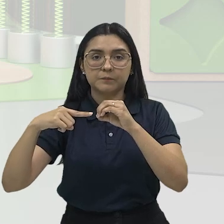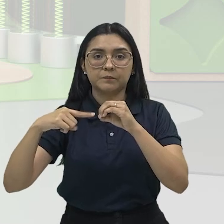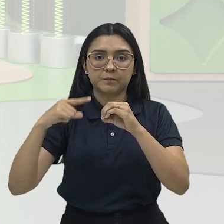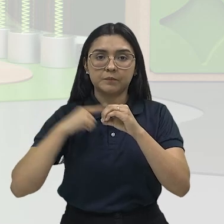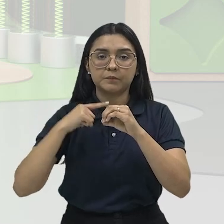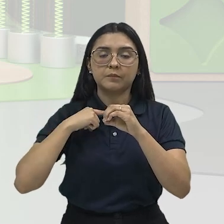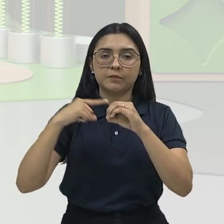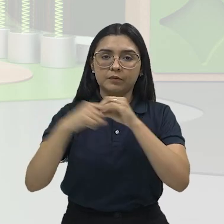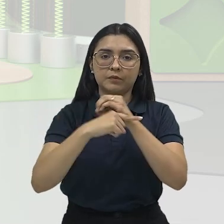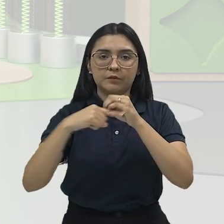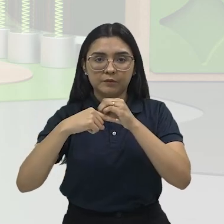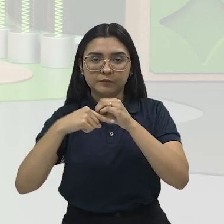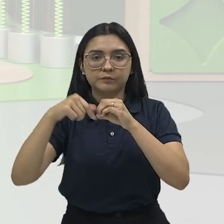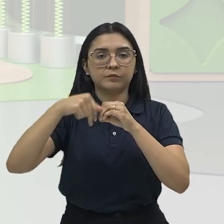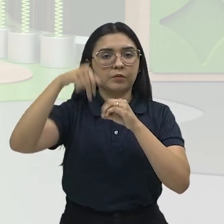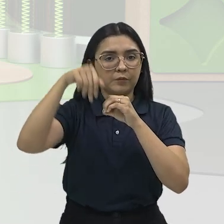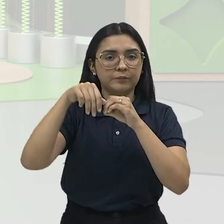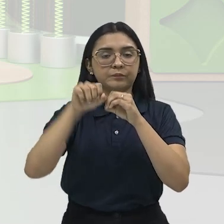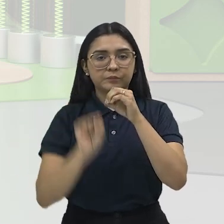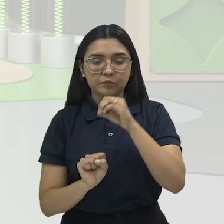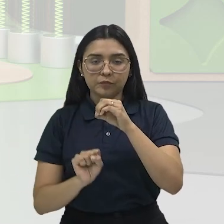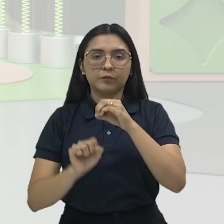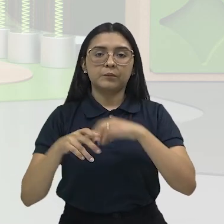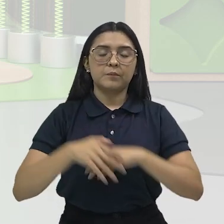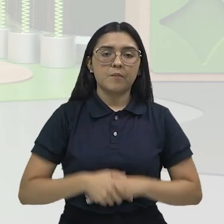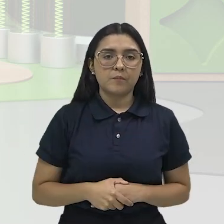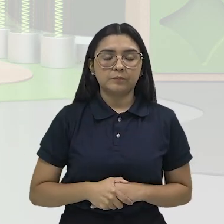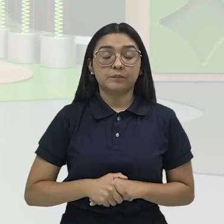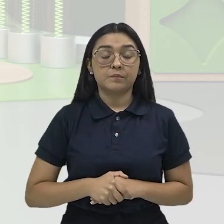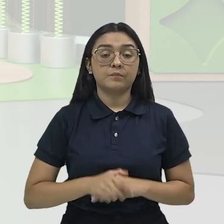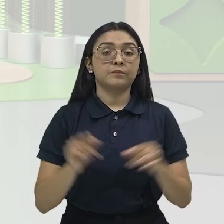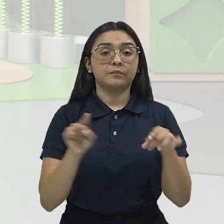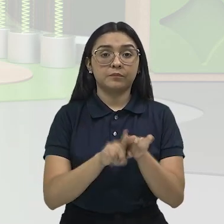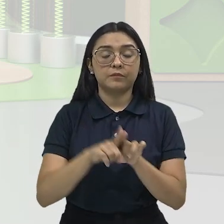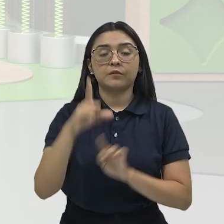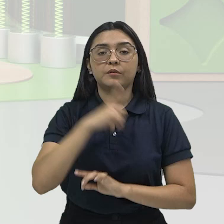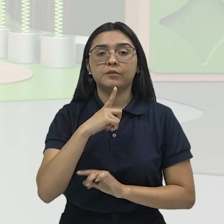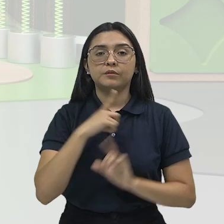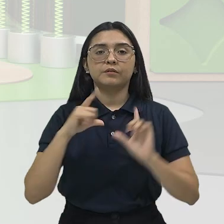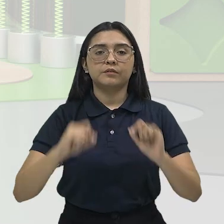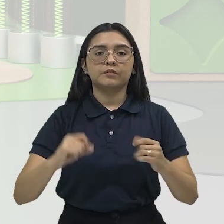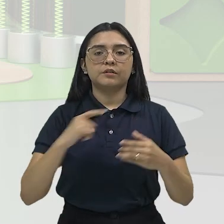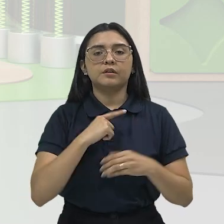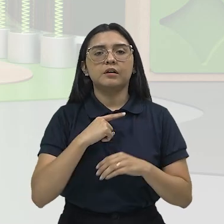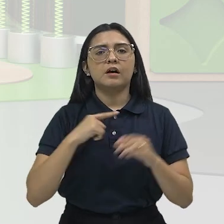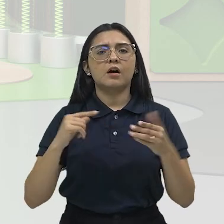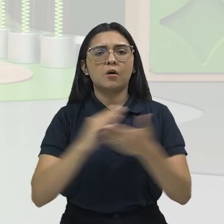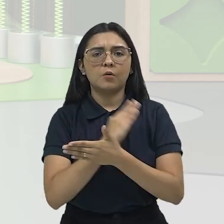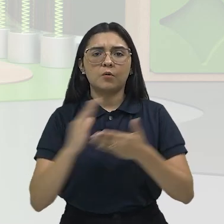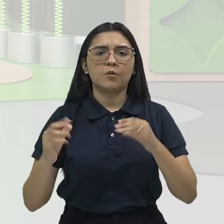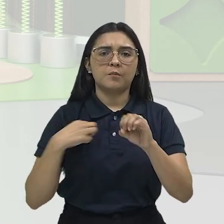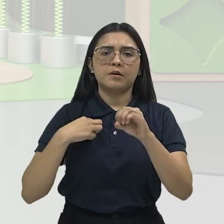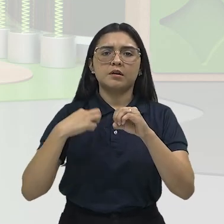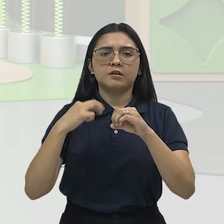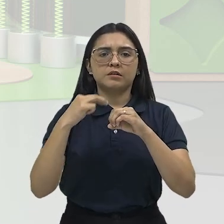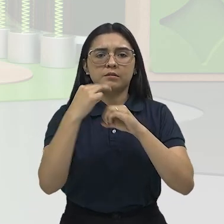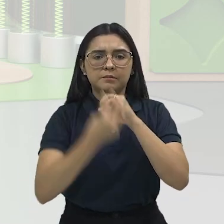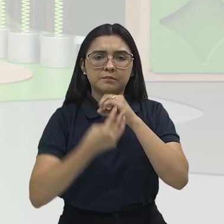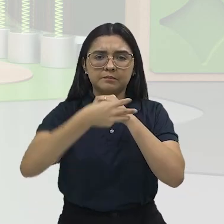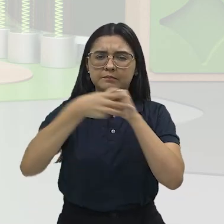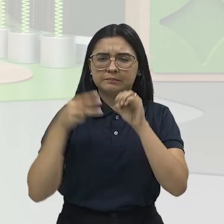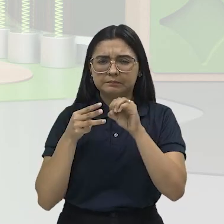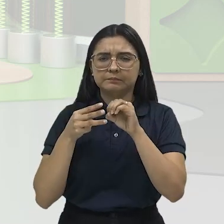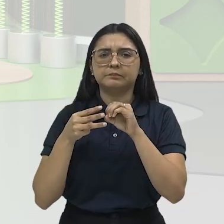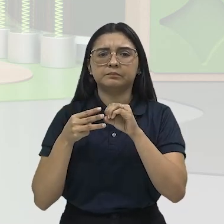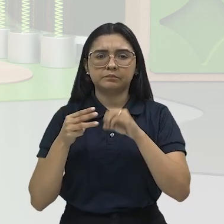divide ele ao meio, né, em hemisfério norte e hemisfério sul, e nós temos ali algumas linhas que também dividem outras partes